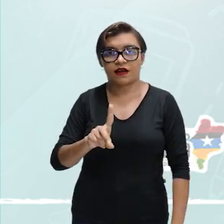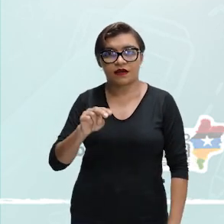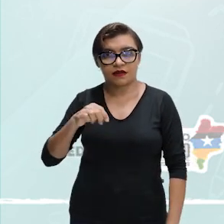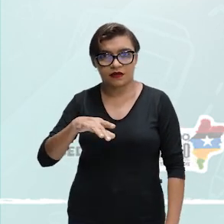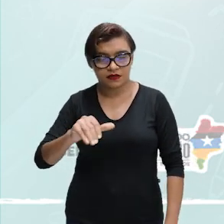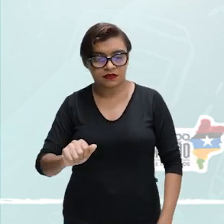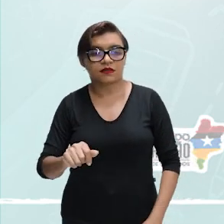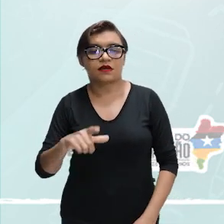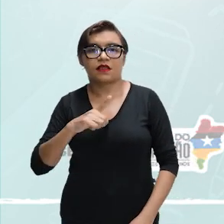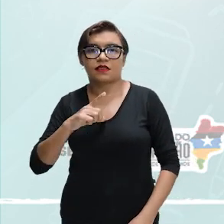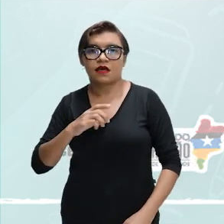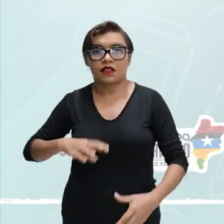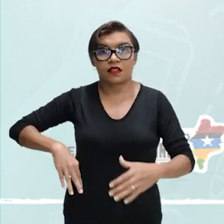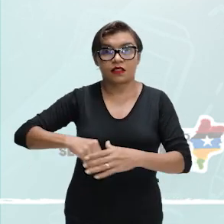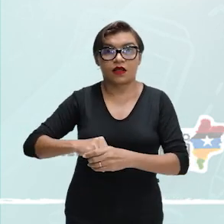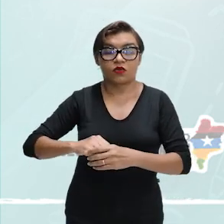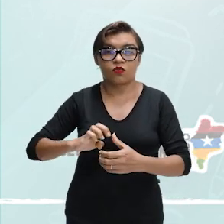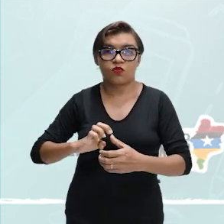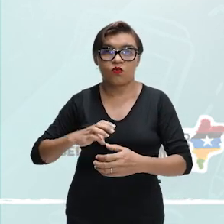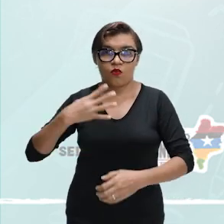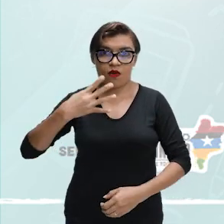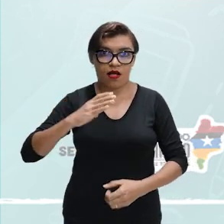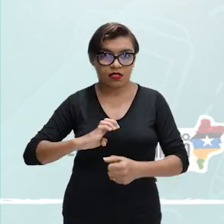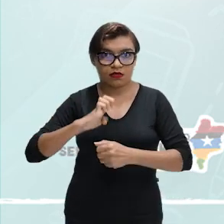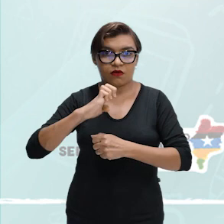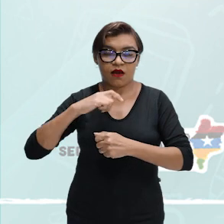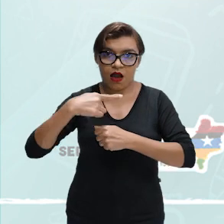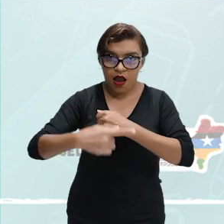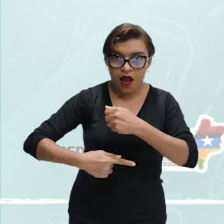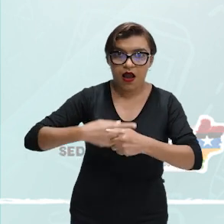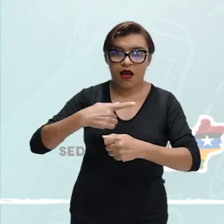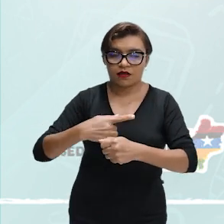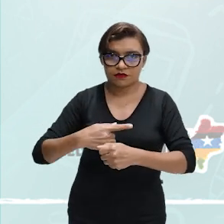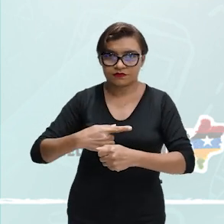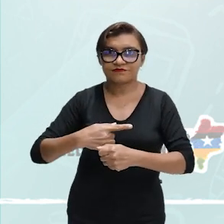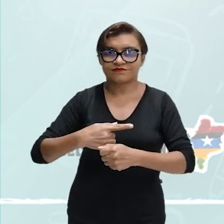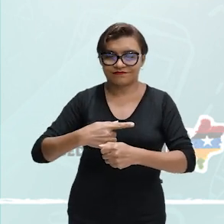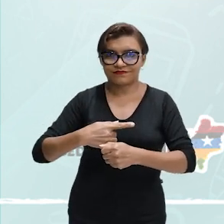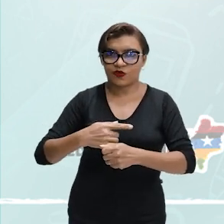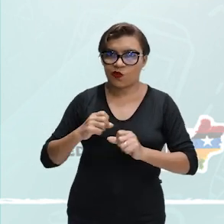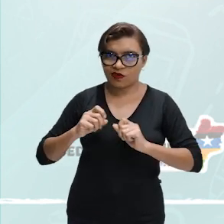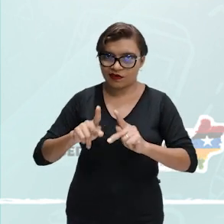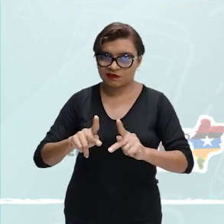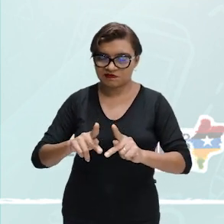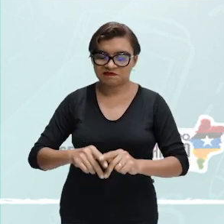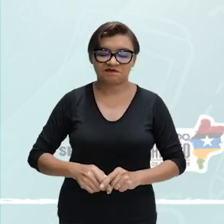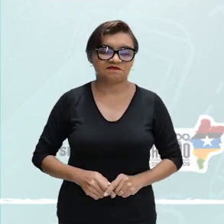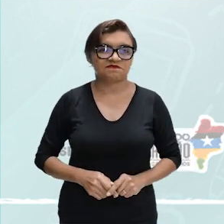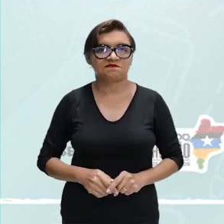Nela possui 4 átomos, por isso ela é considerada tetravalente, tá certo?